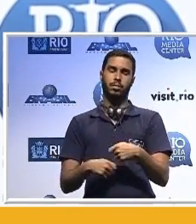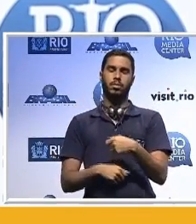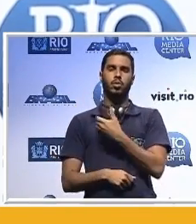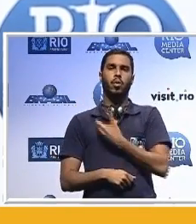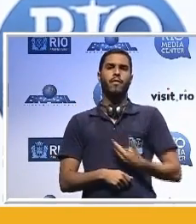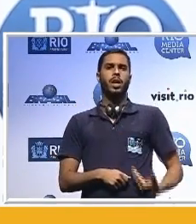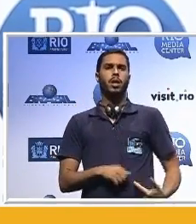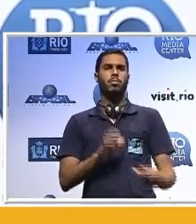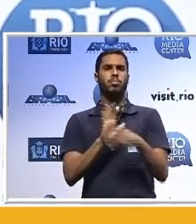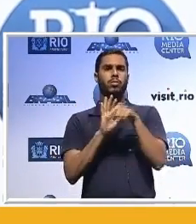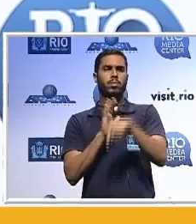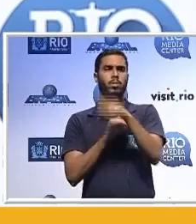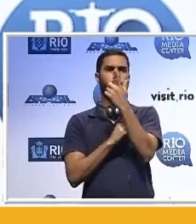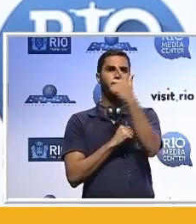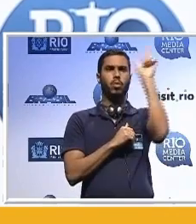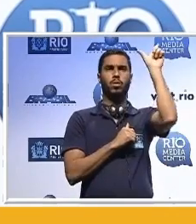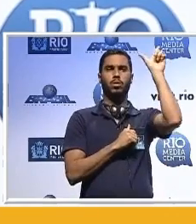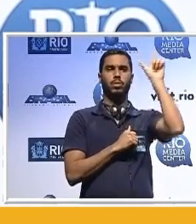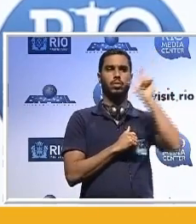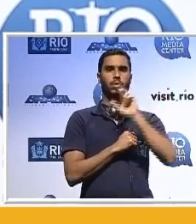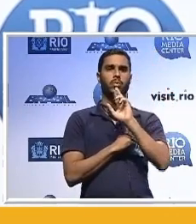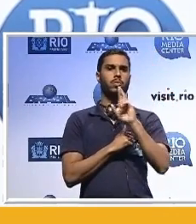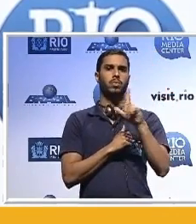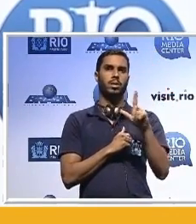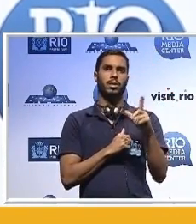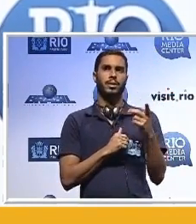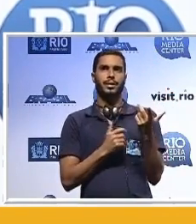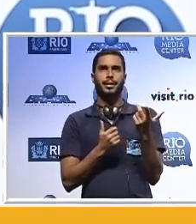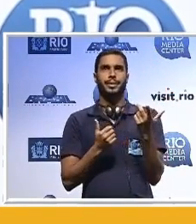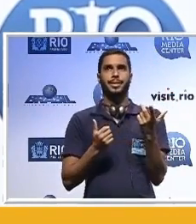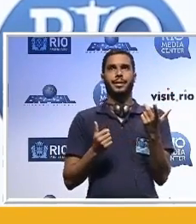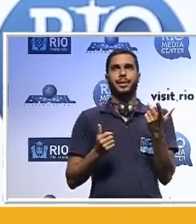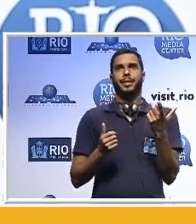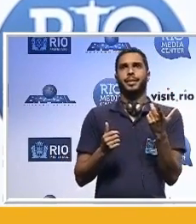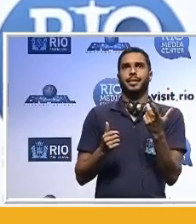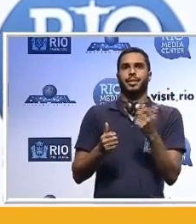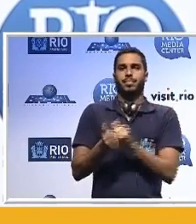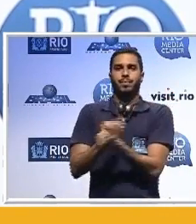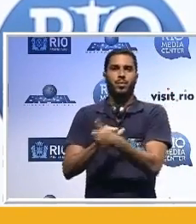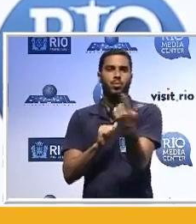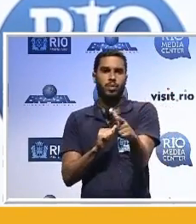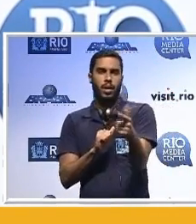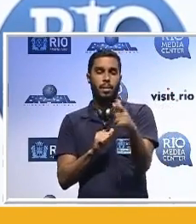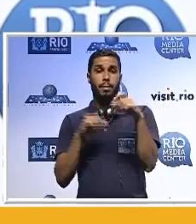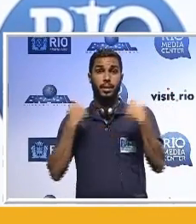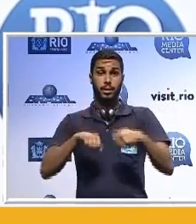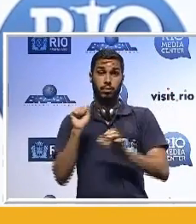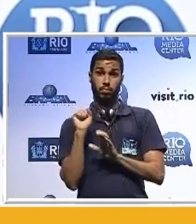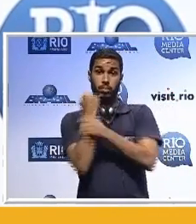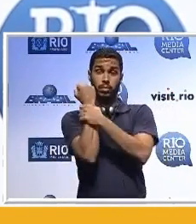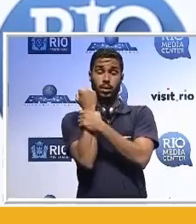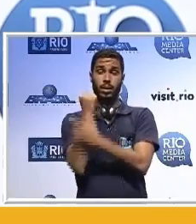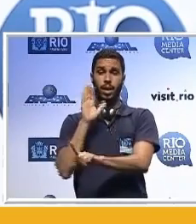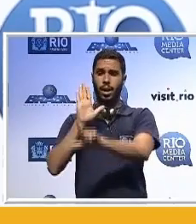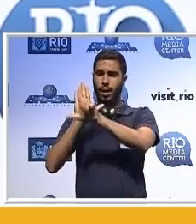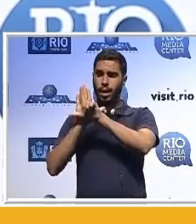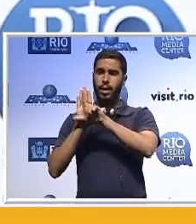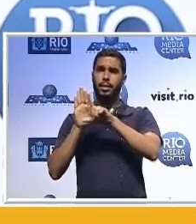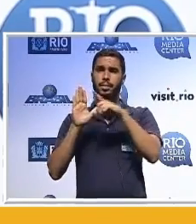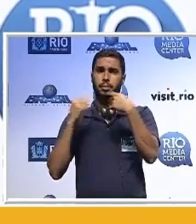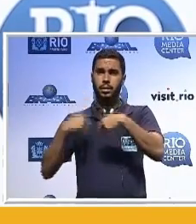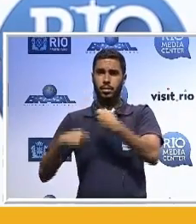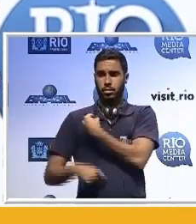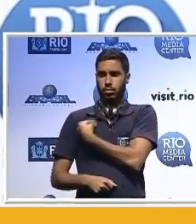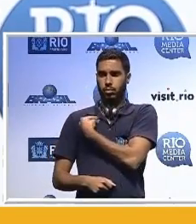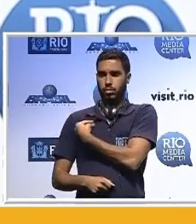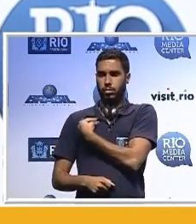má, inadequada, é também a sua insegurança, onde a lei que existe ela é contestada imediatamente por